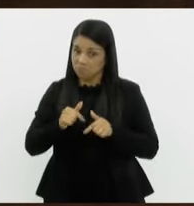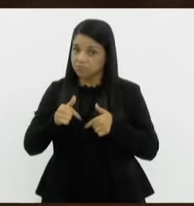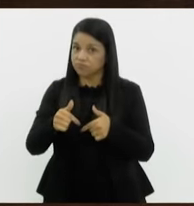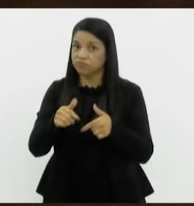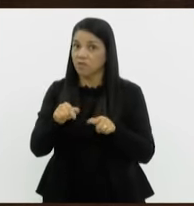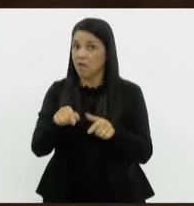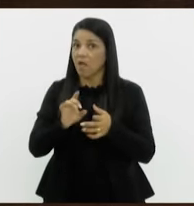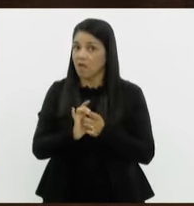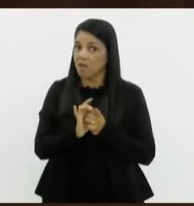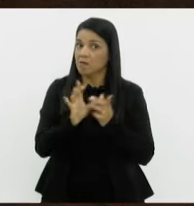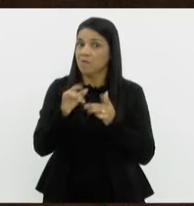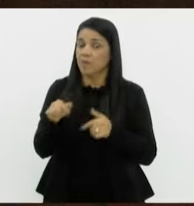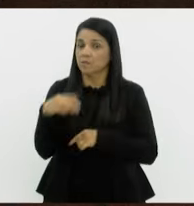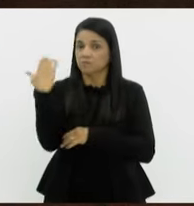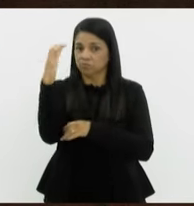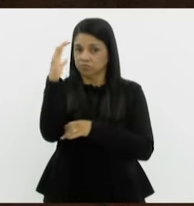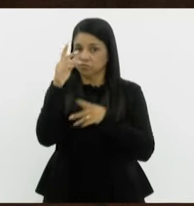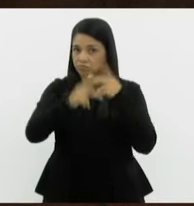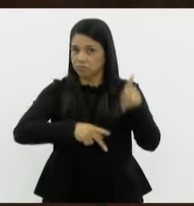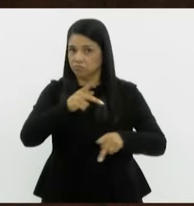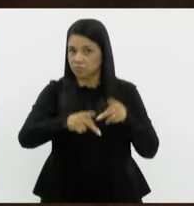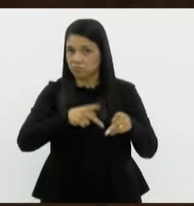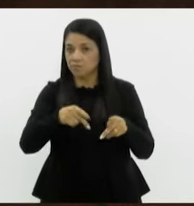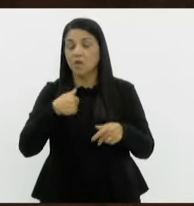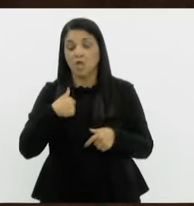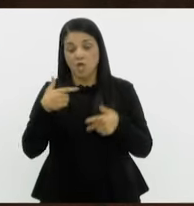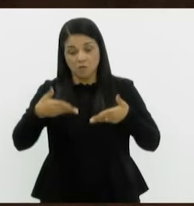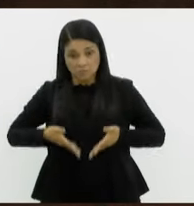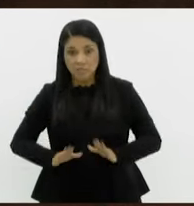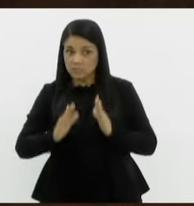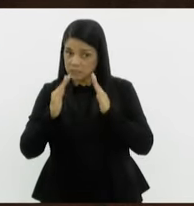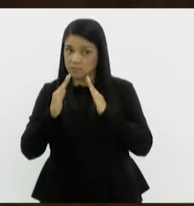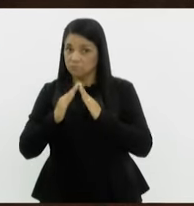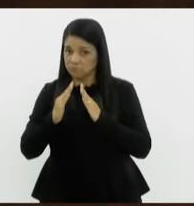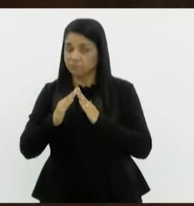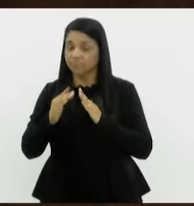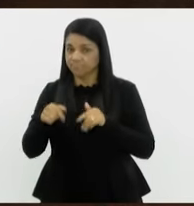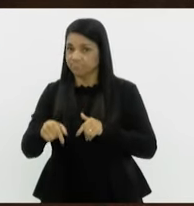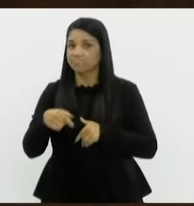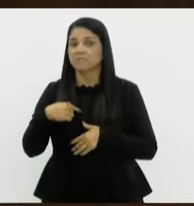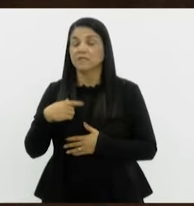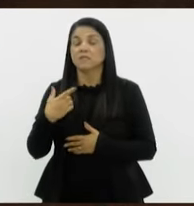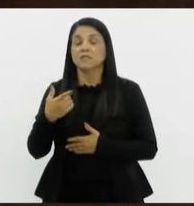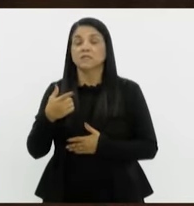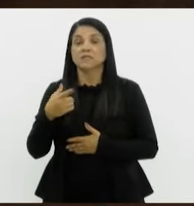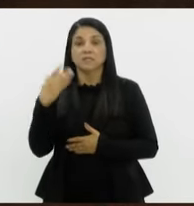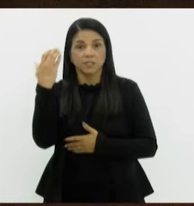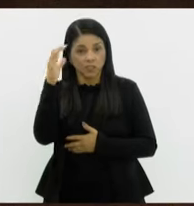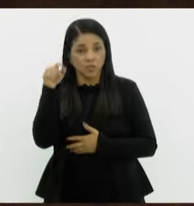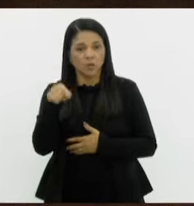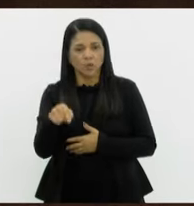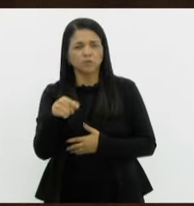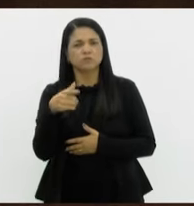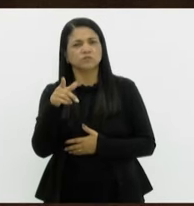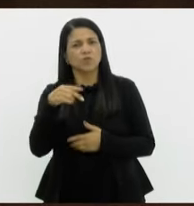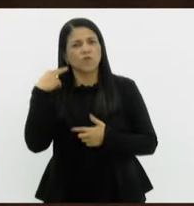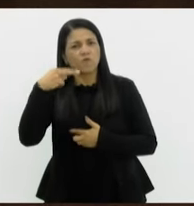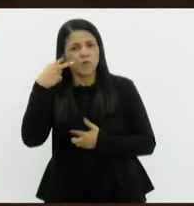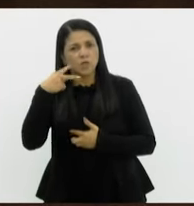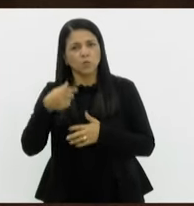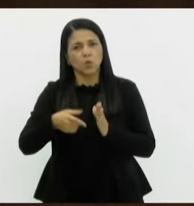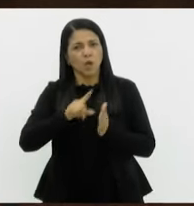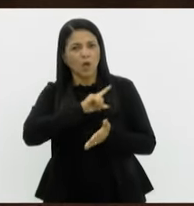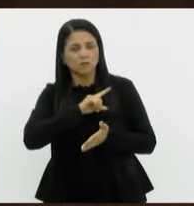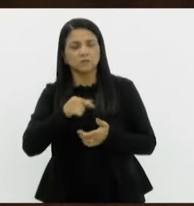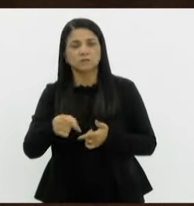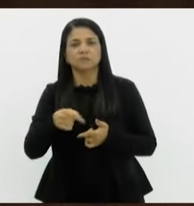propriedade, porque sou cidadão niteroense, num título conferido por seu irmão quando era vereador, e tenho muito orgulho de ostentar